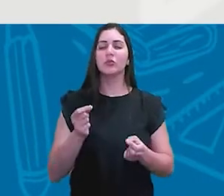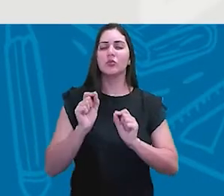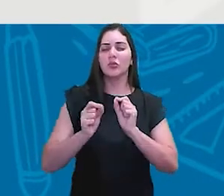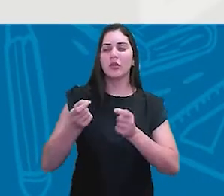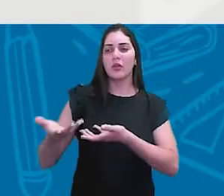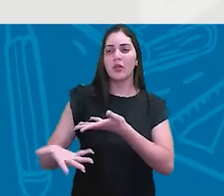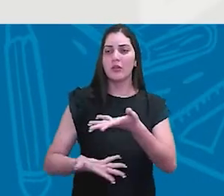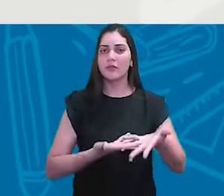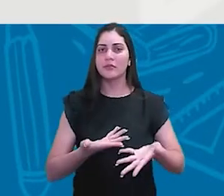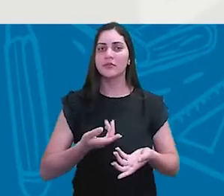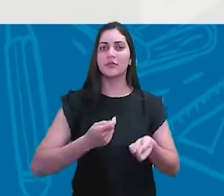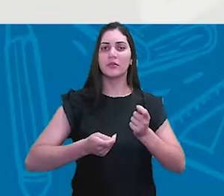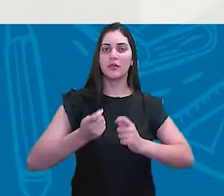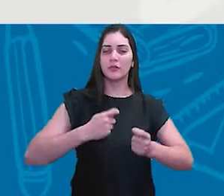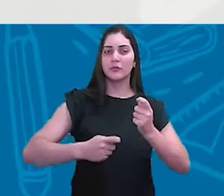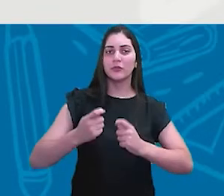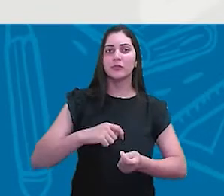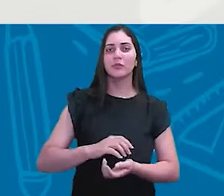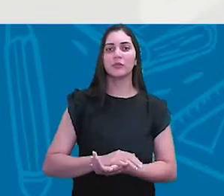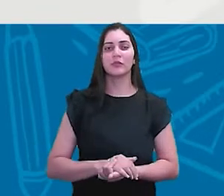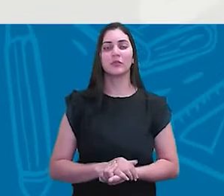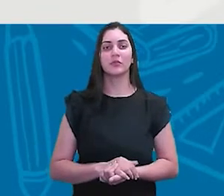relações econômicas,